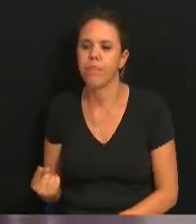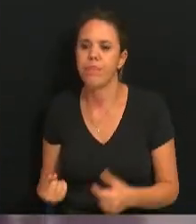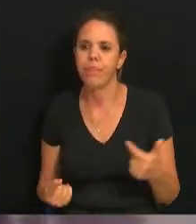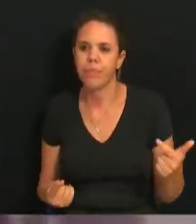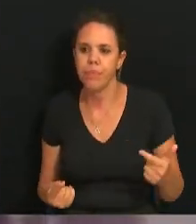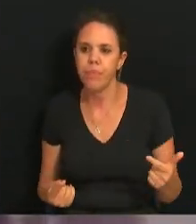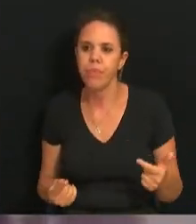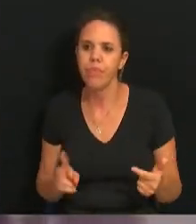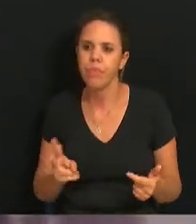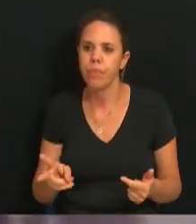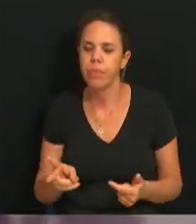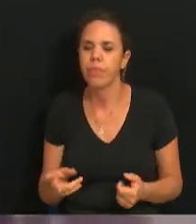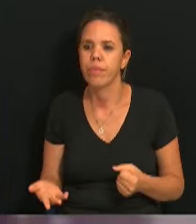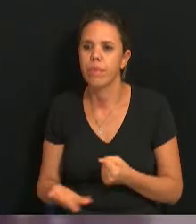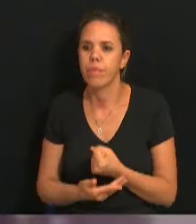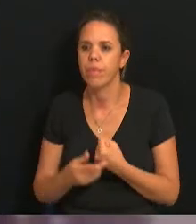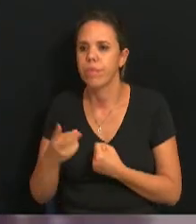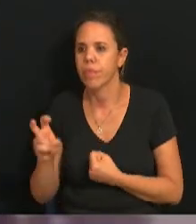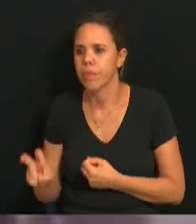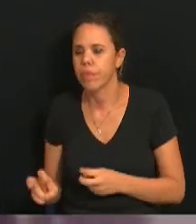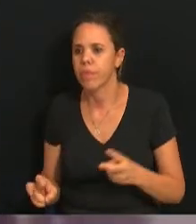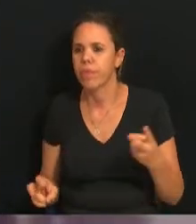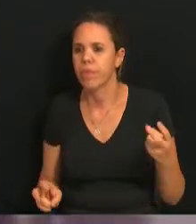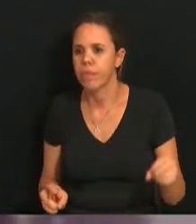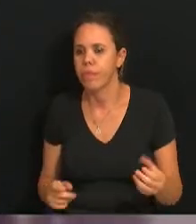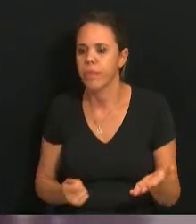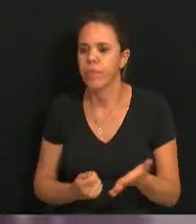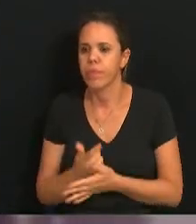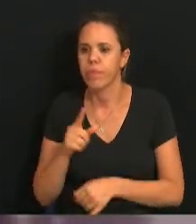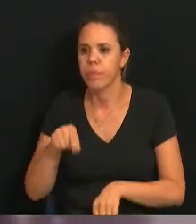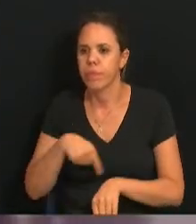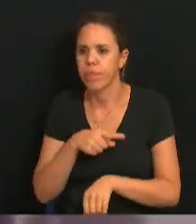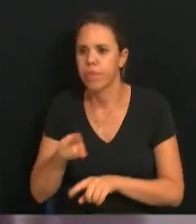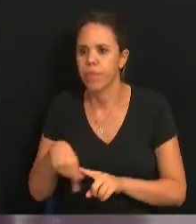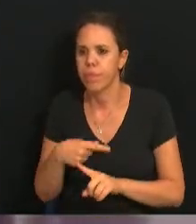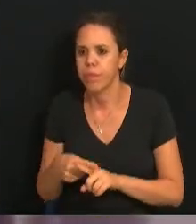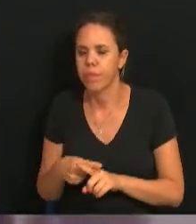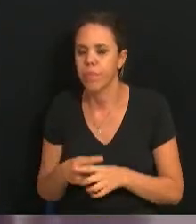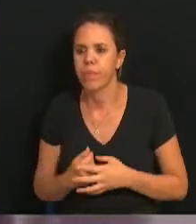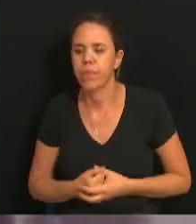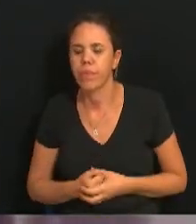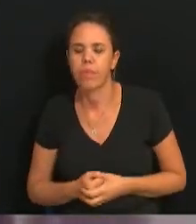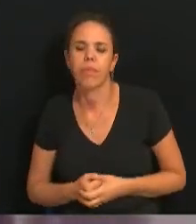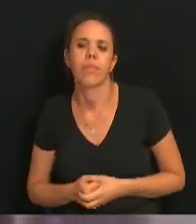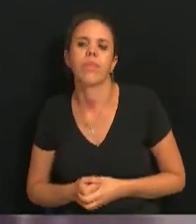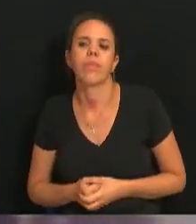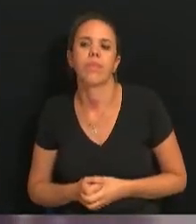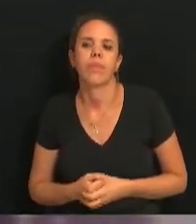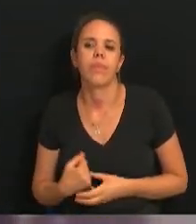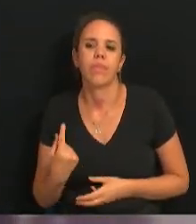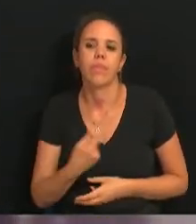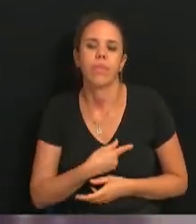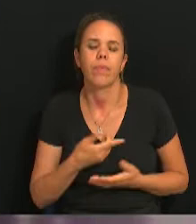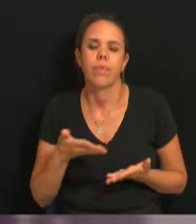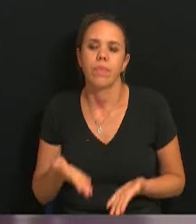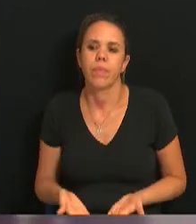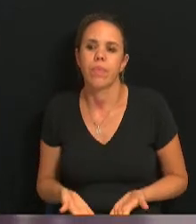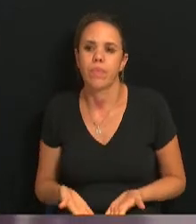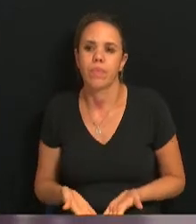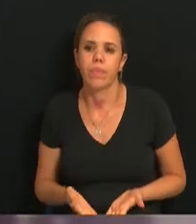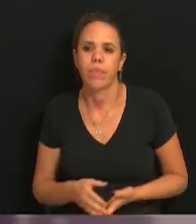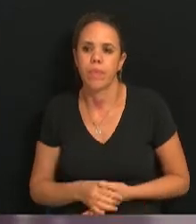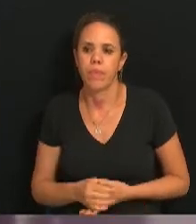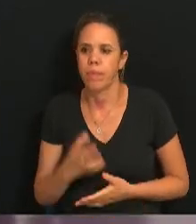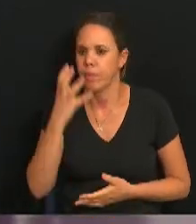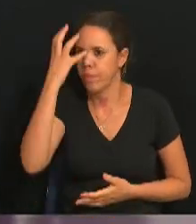essa jornada mínima de 15 e 20, com o pagamento de horas suplementares, tá? E para a gente, esse é um ponto bastante sério,